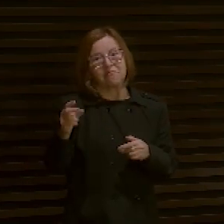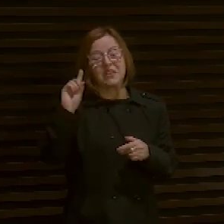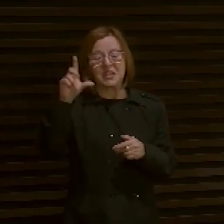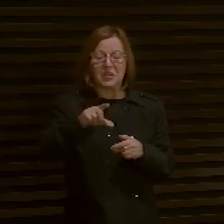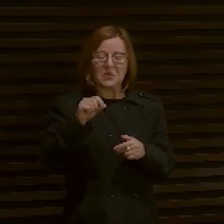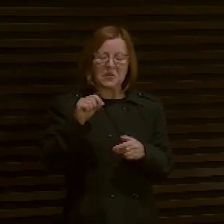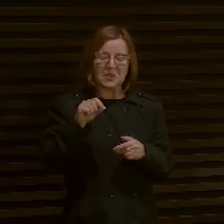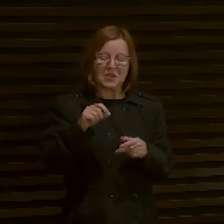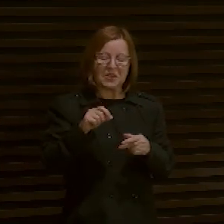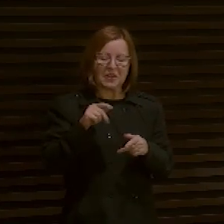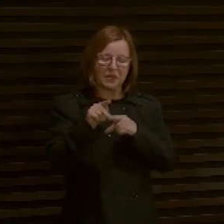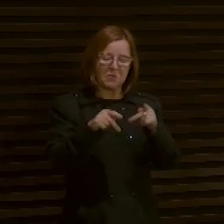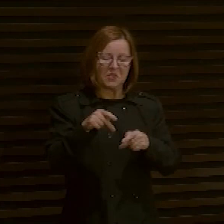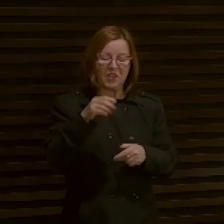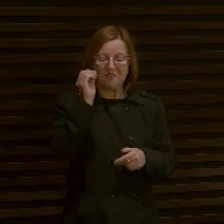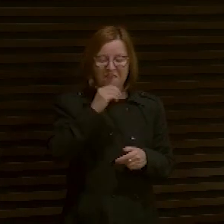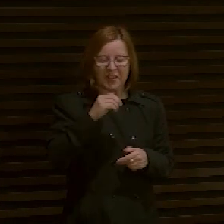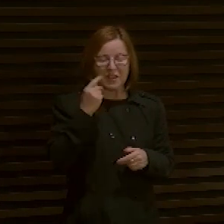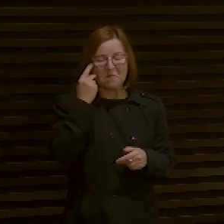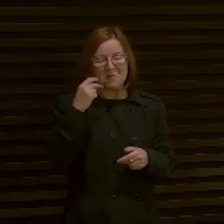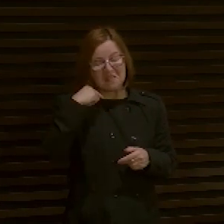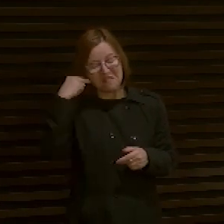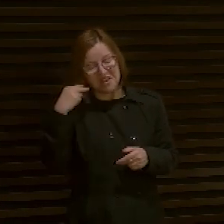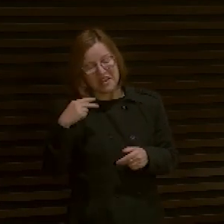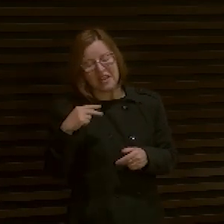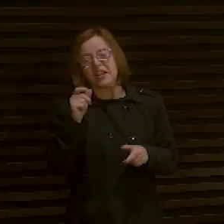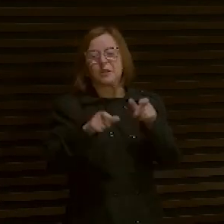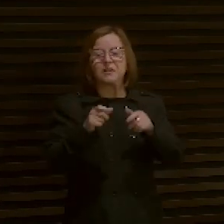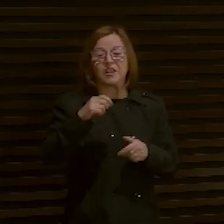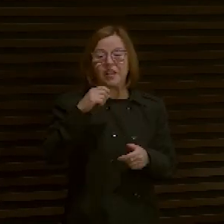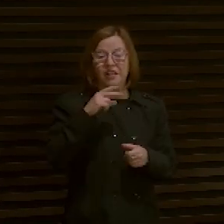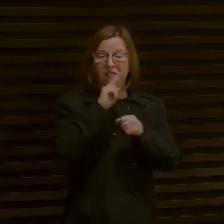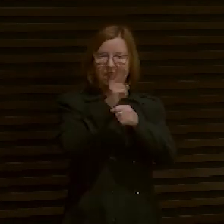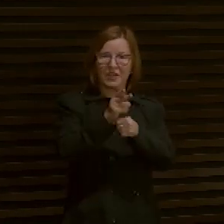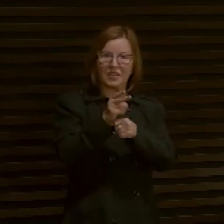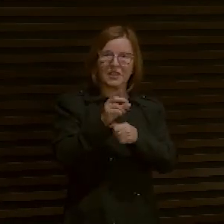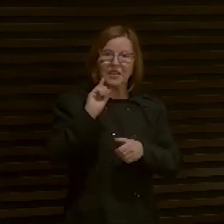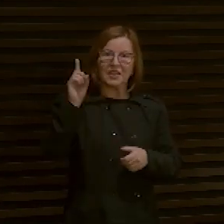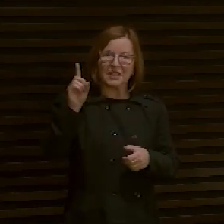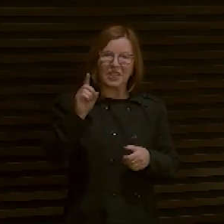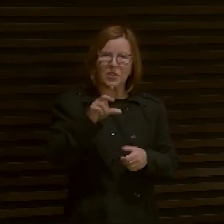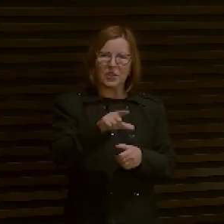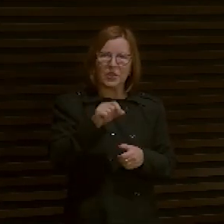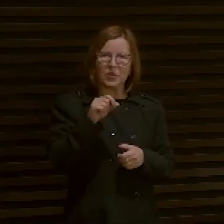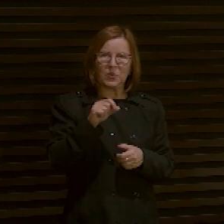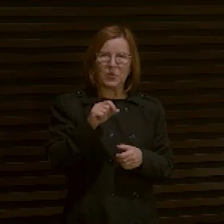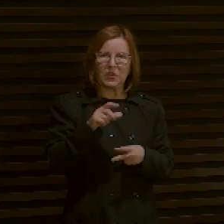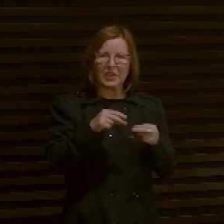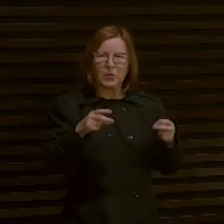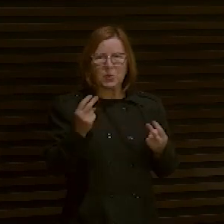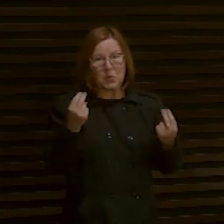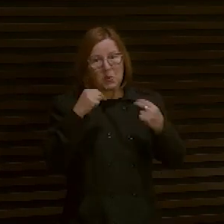mundo para envergonhar as fortes. E Deus escolheu as coisas humildes do mundo, e as desprezadas, e aquelas que